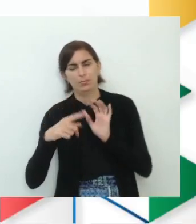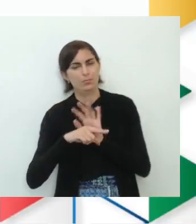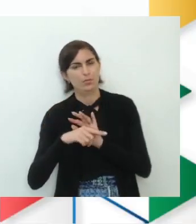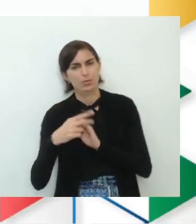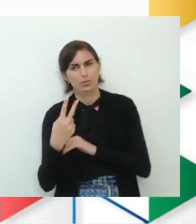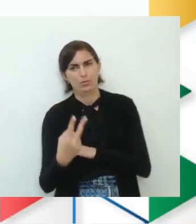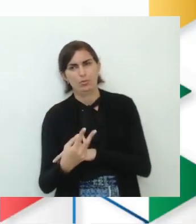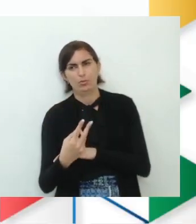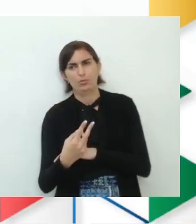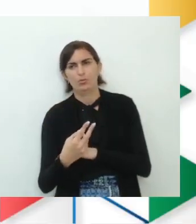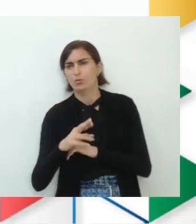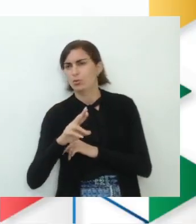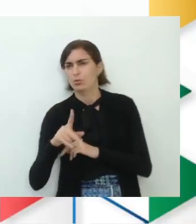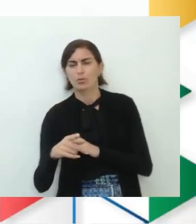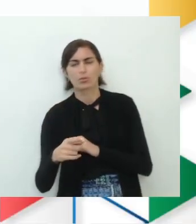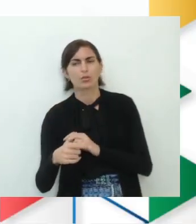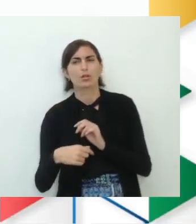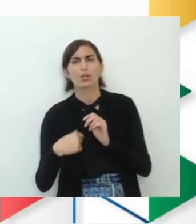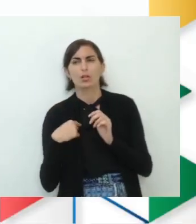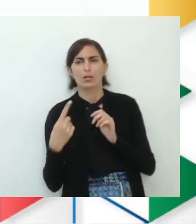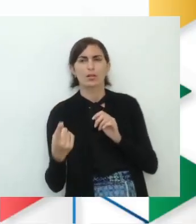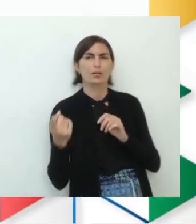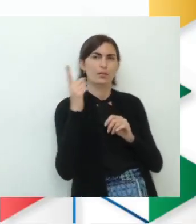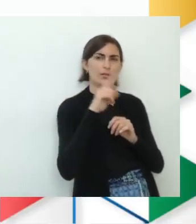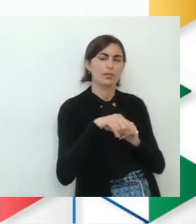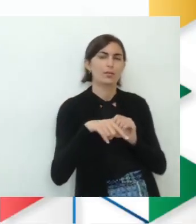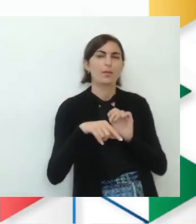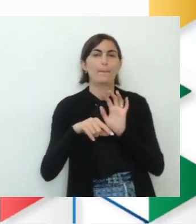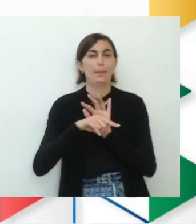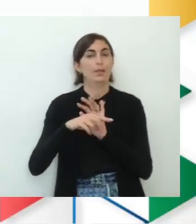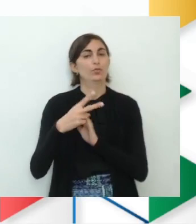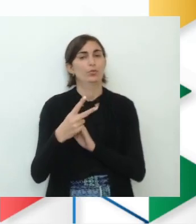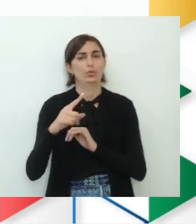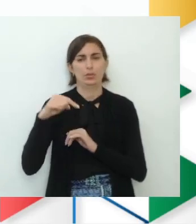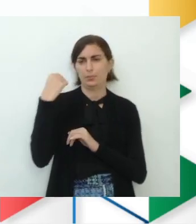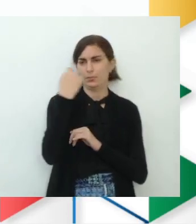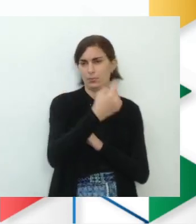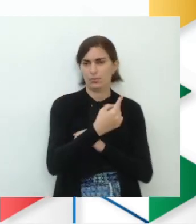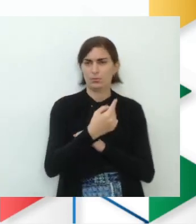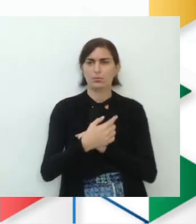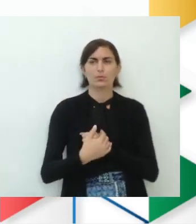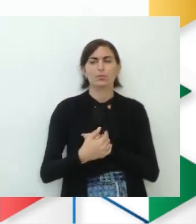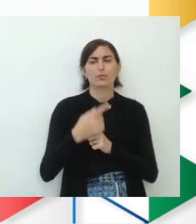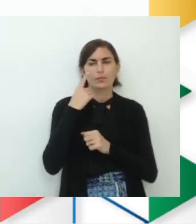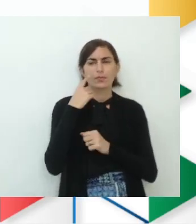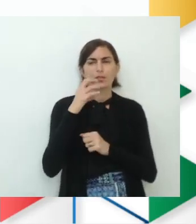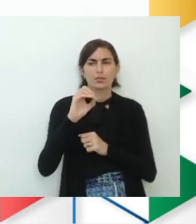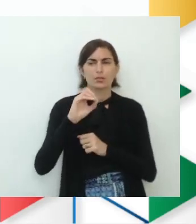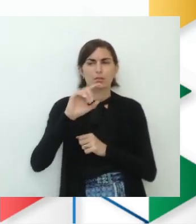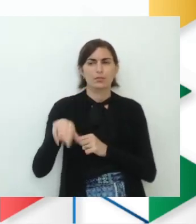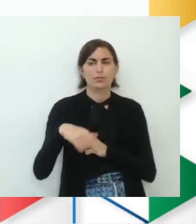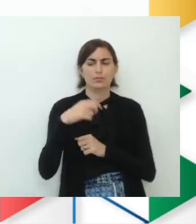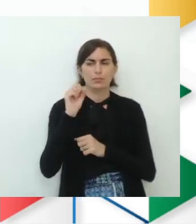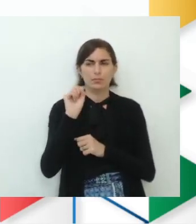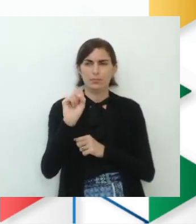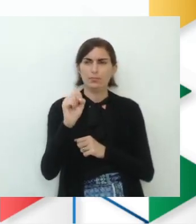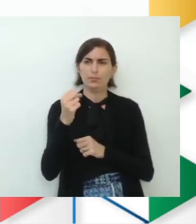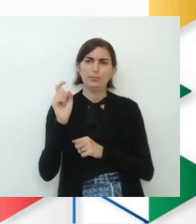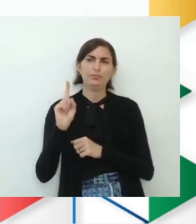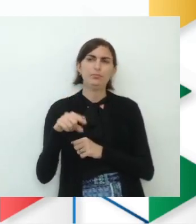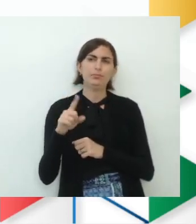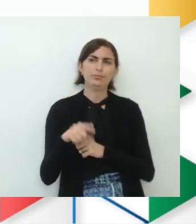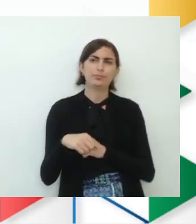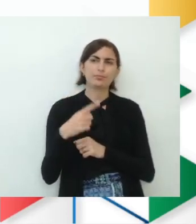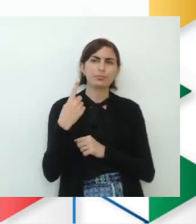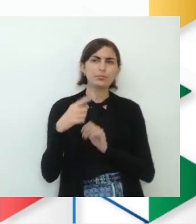menos 3, coloca ele lá depois do menos 2, tá bom? Agora o 0,8. 0,8 sim, né? Menos